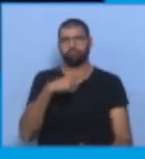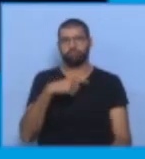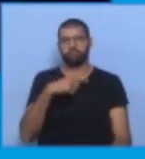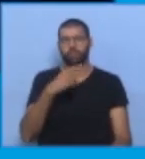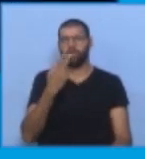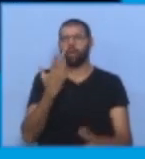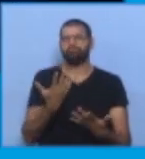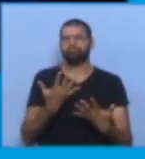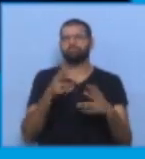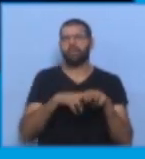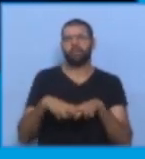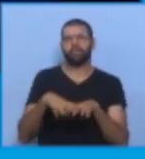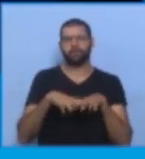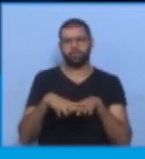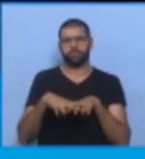análise